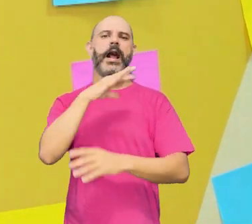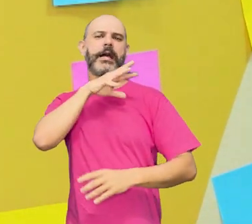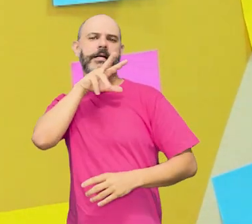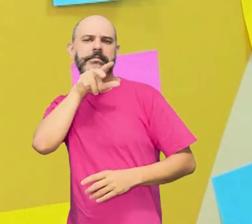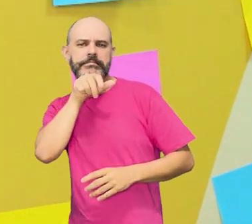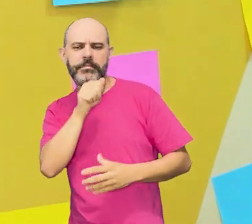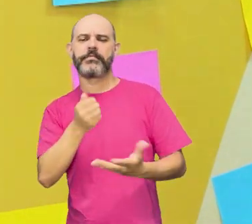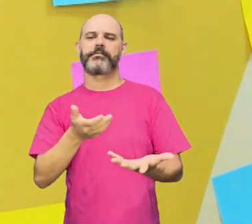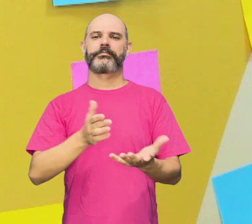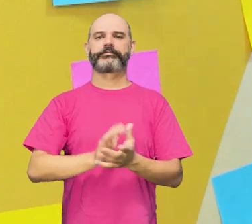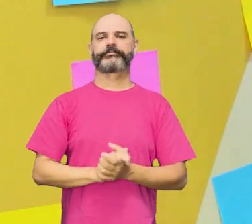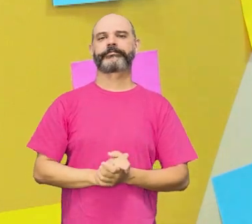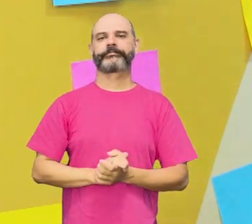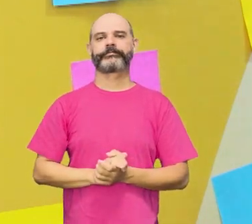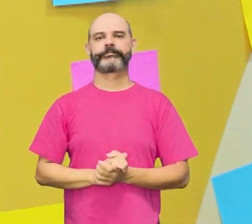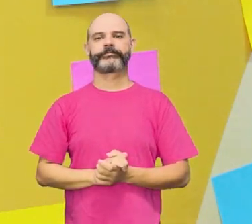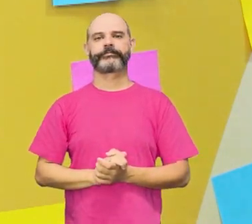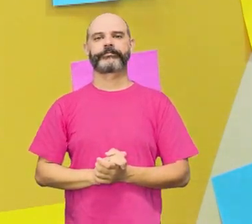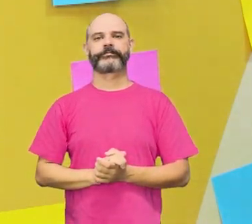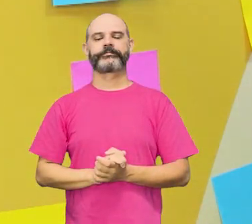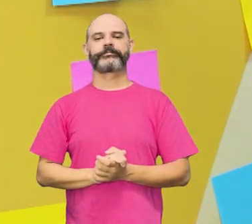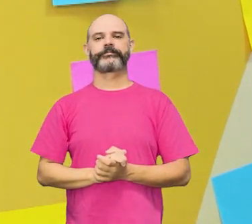animais.